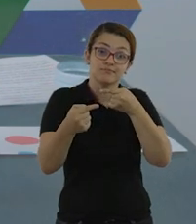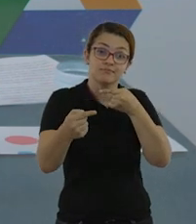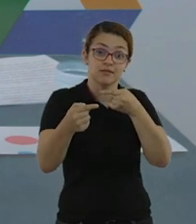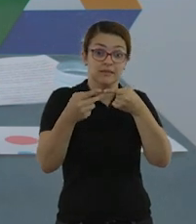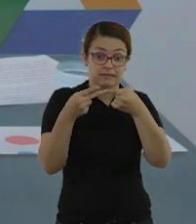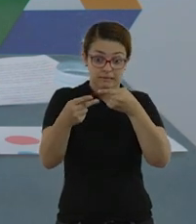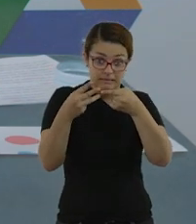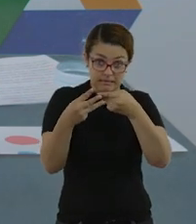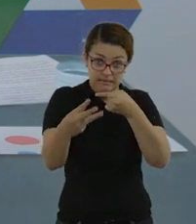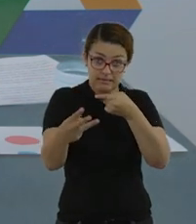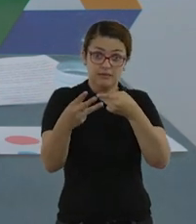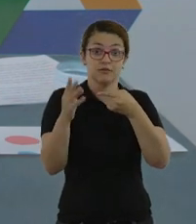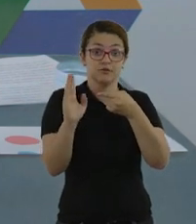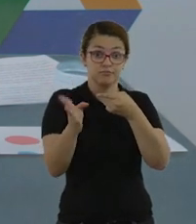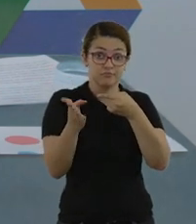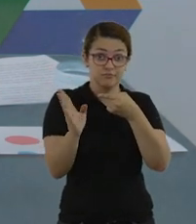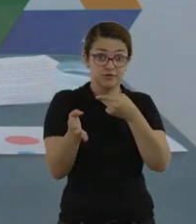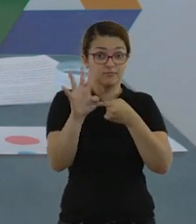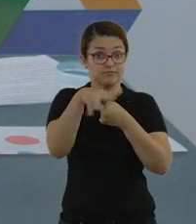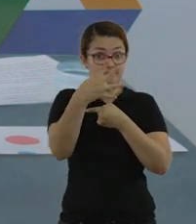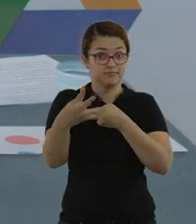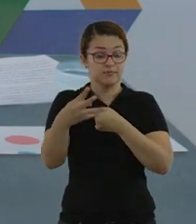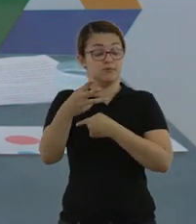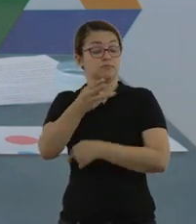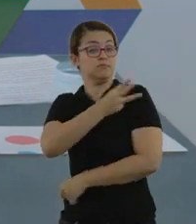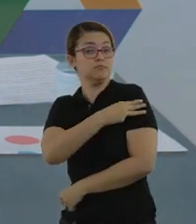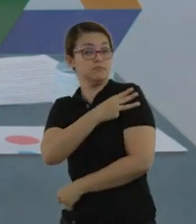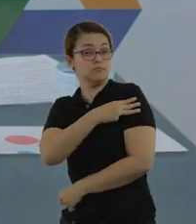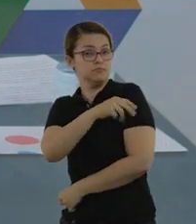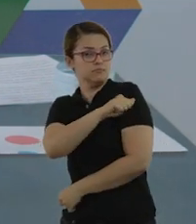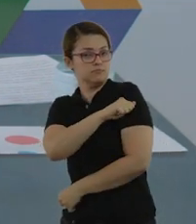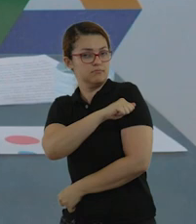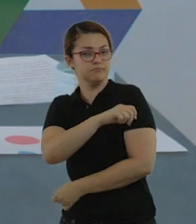rotina semanal para os alunos do terceiro ano.